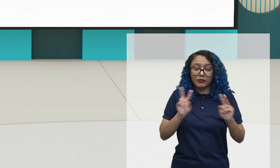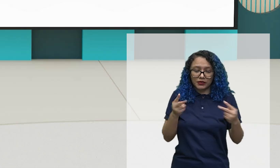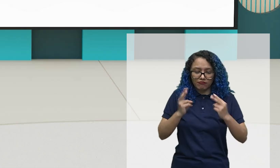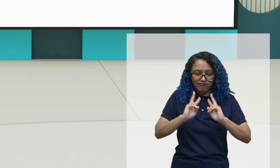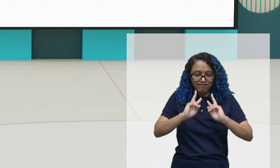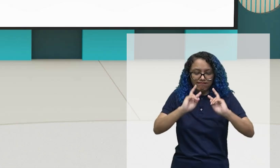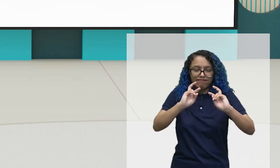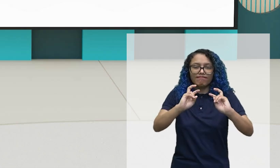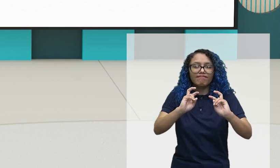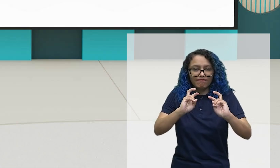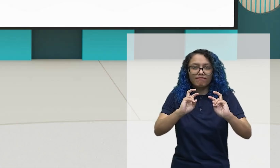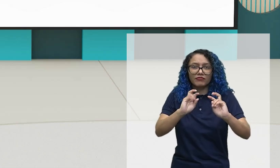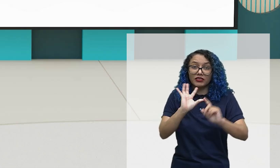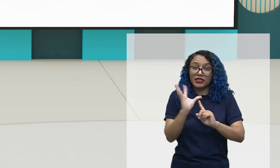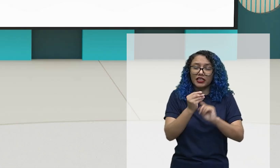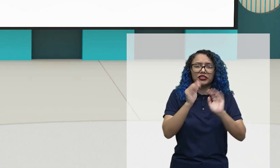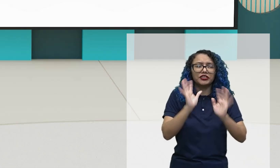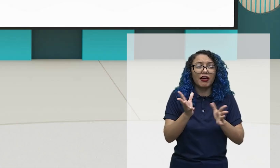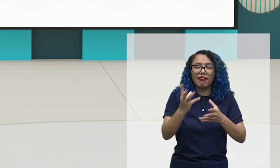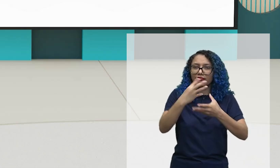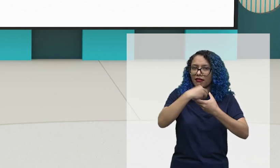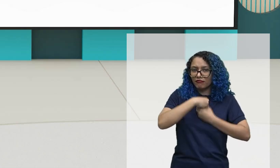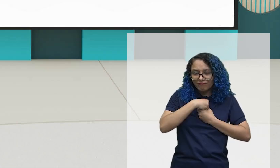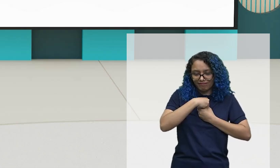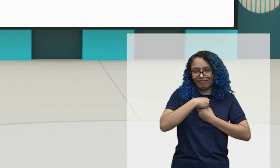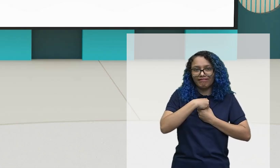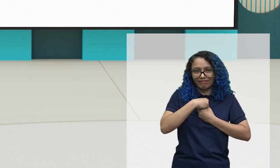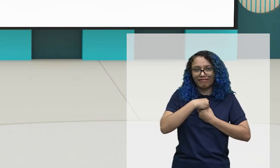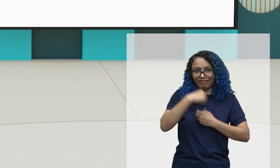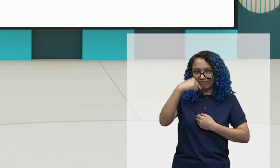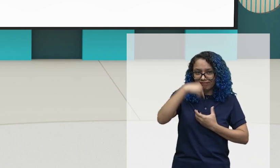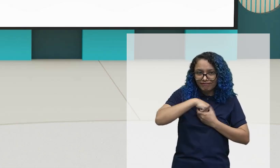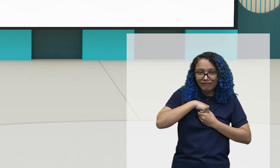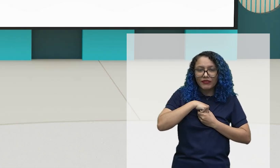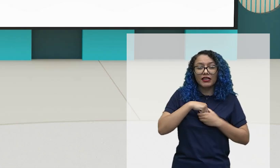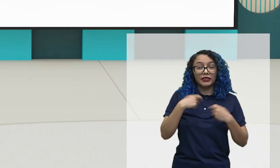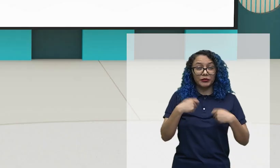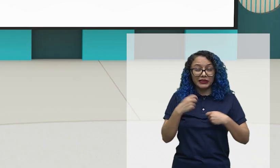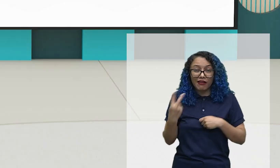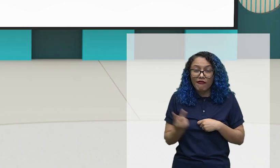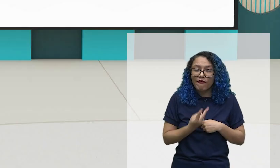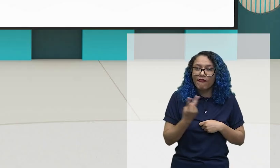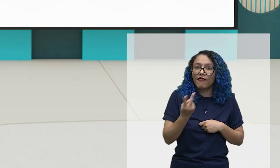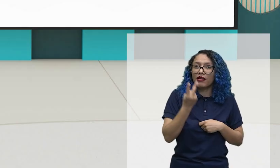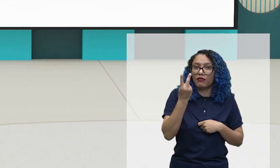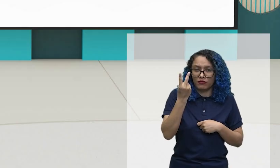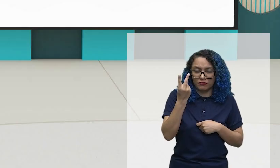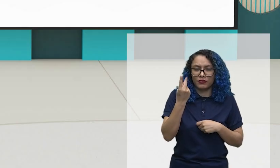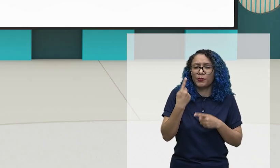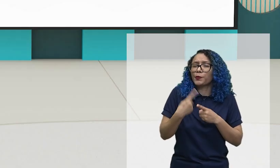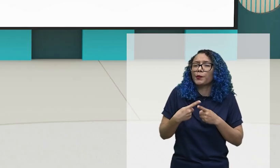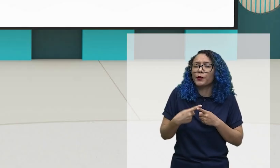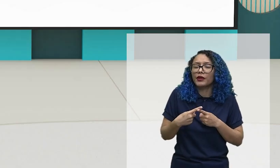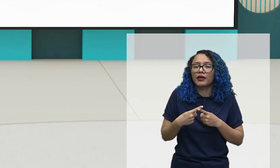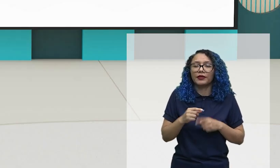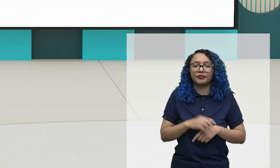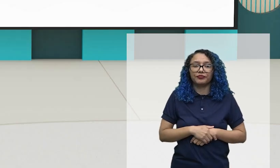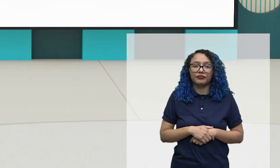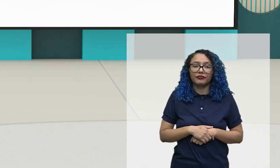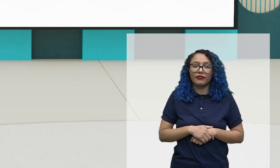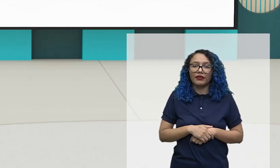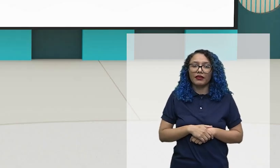E basta a gente saber enxergar que a nossa arte já existe, já está em nós. Só precisamos